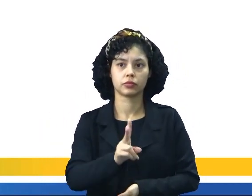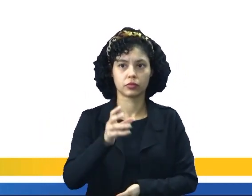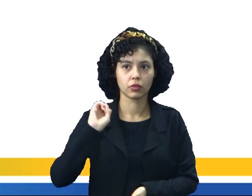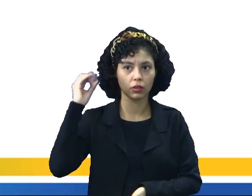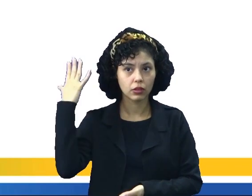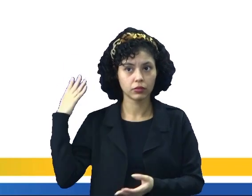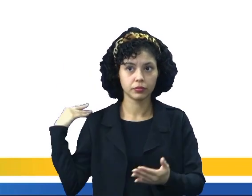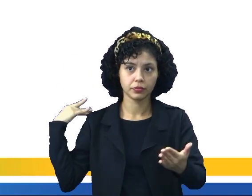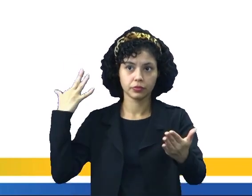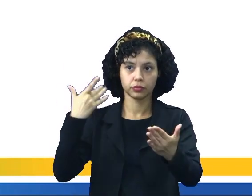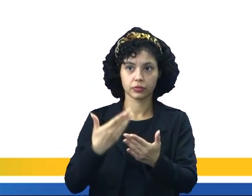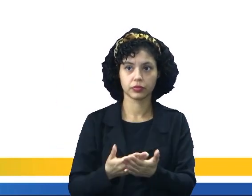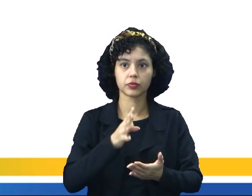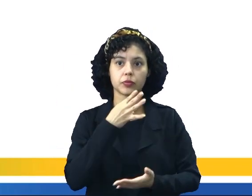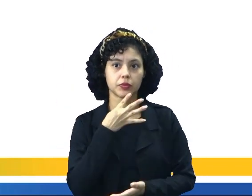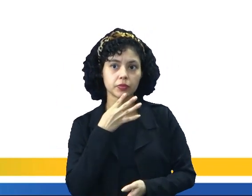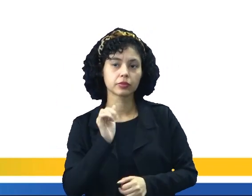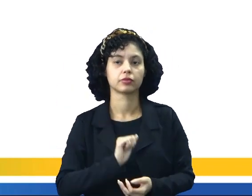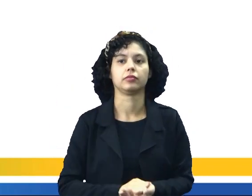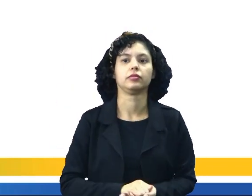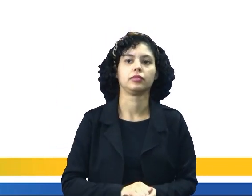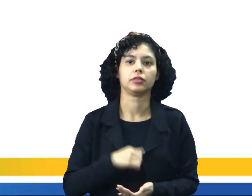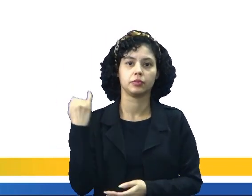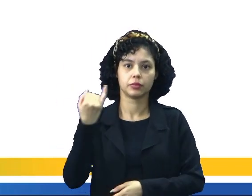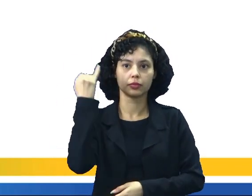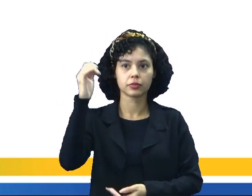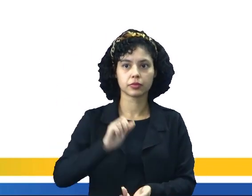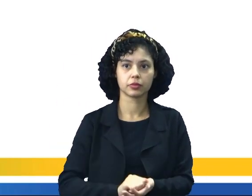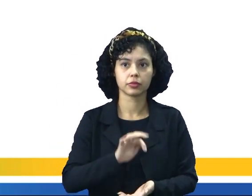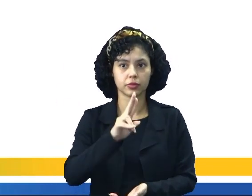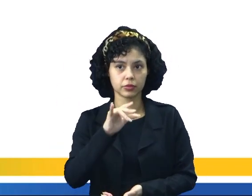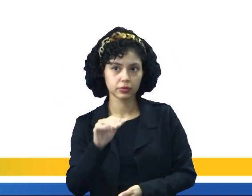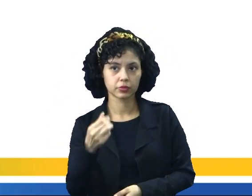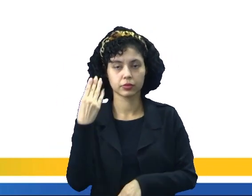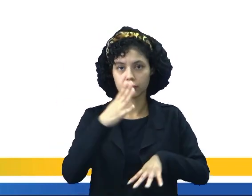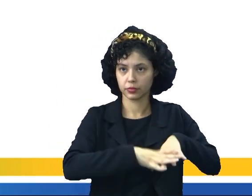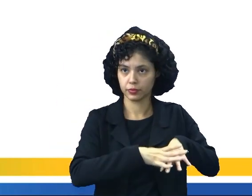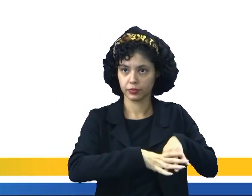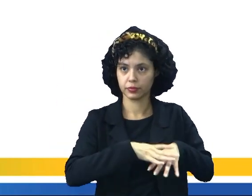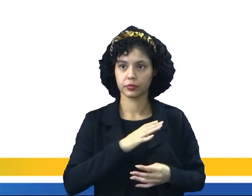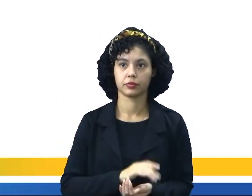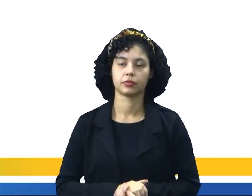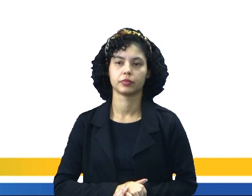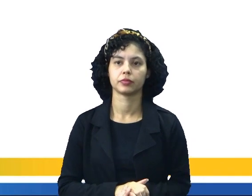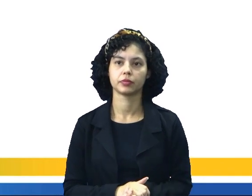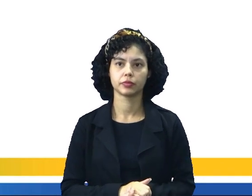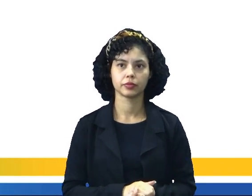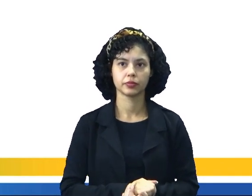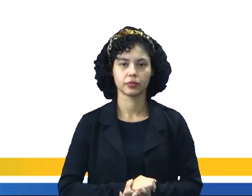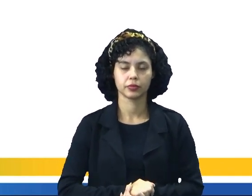e com avançados conhecimentos em áreas principalmente como a astronomia e a matemática.